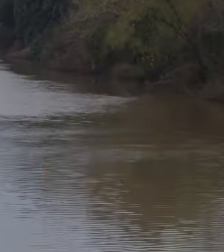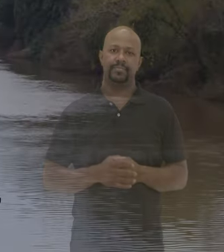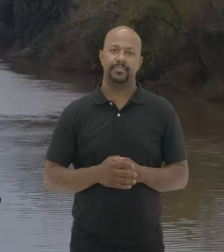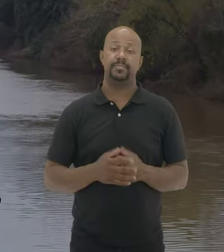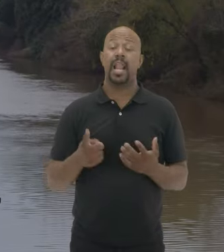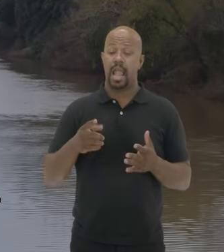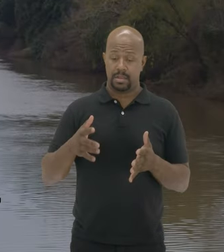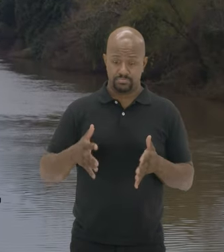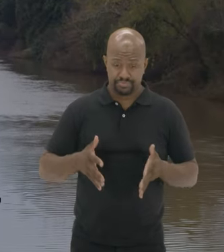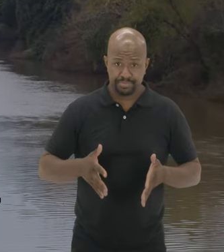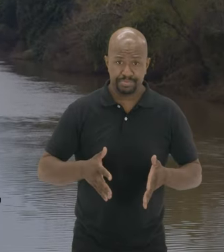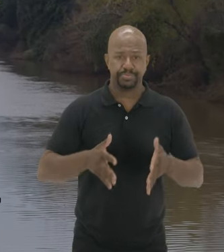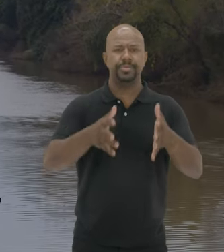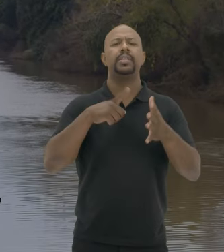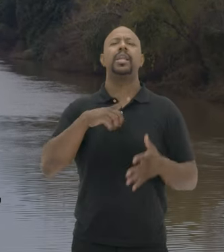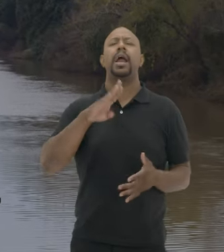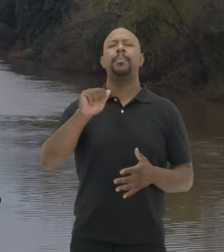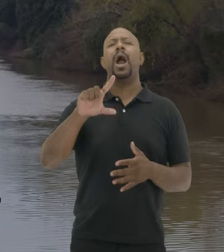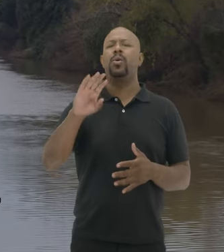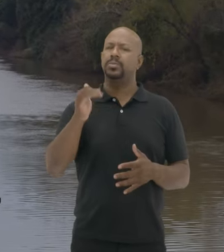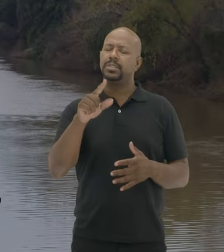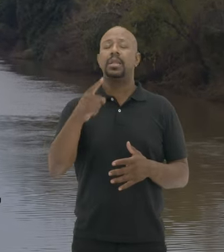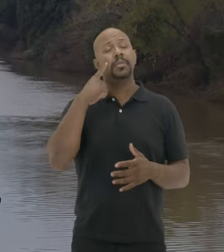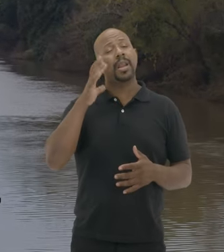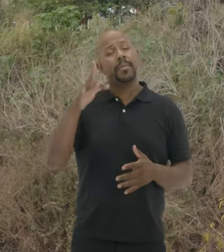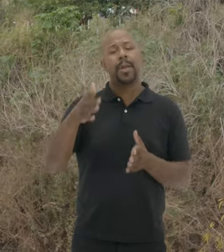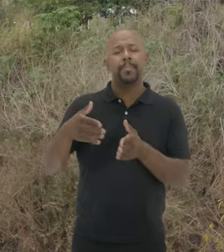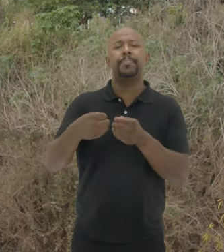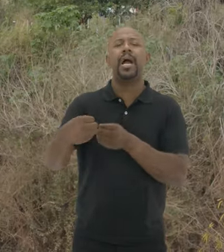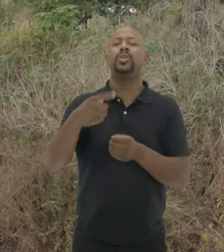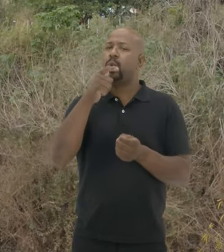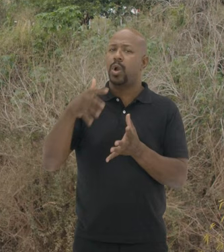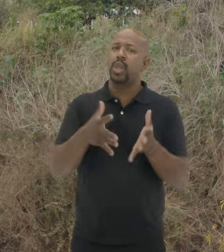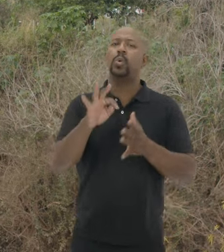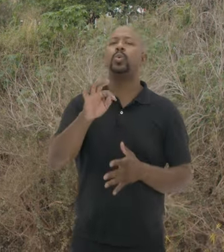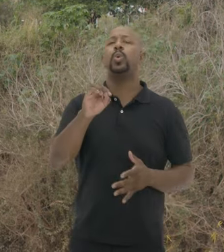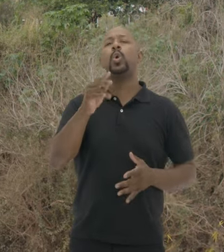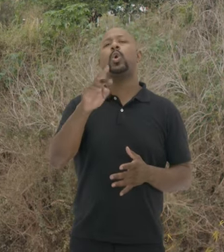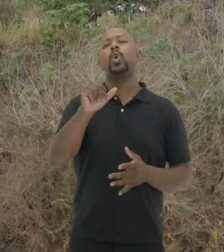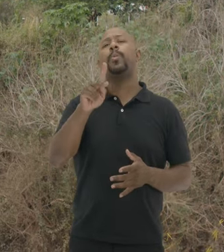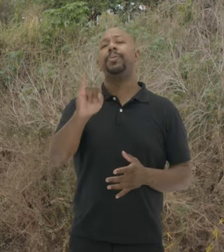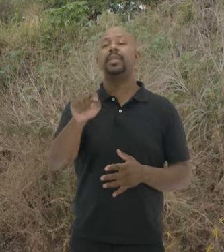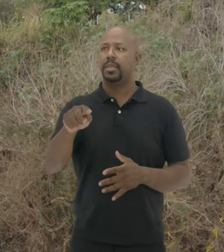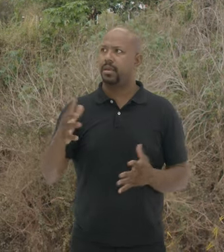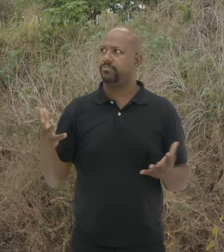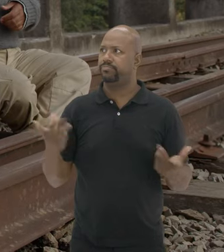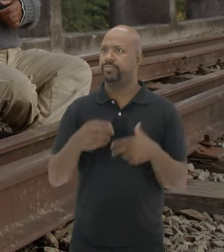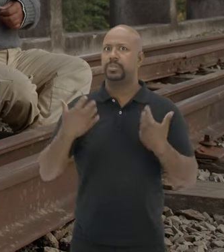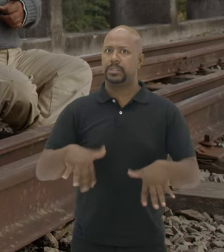vegetação nas margens a estrada que segue a balsa aqui magia também o rio que dá origem a cidade